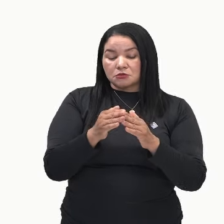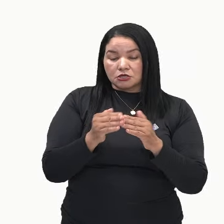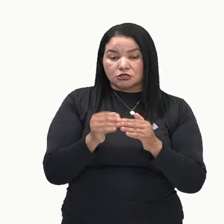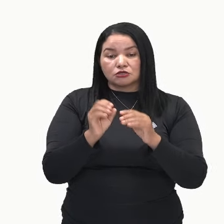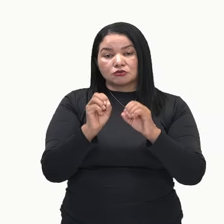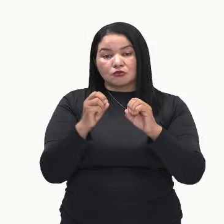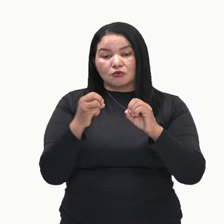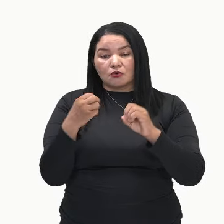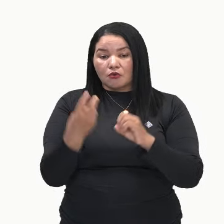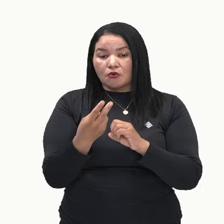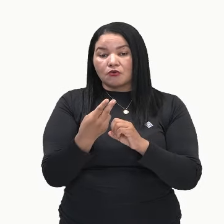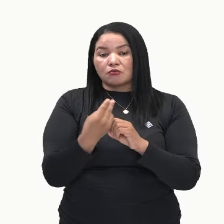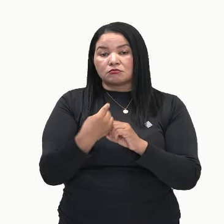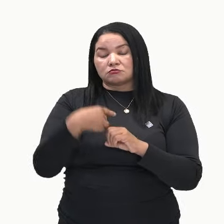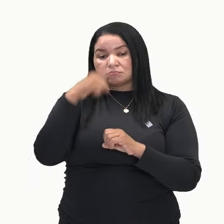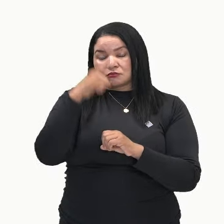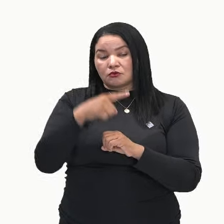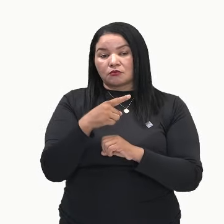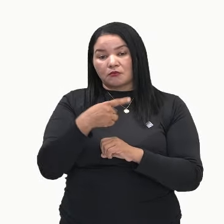expressar comandos.